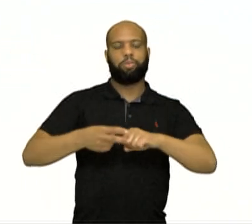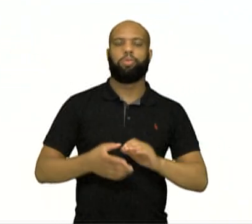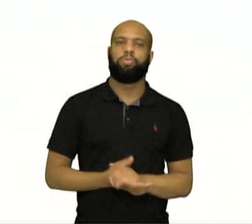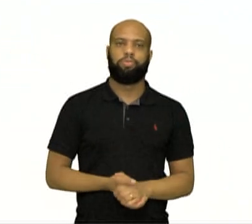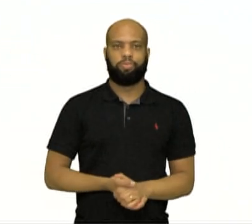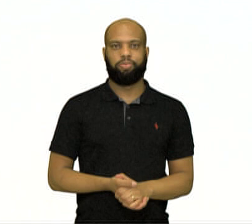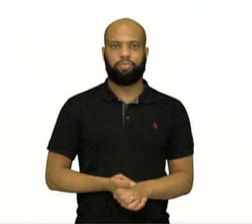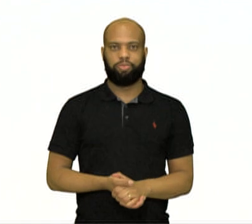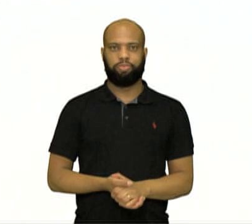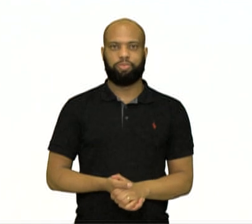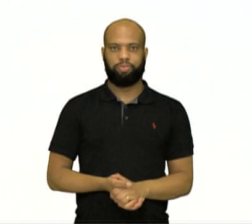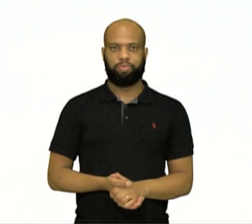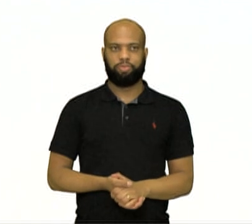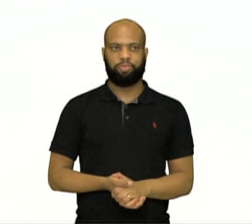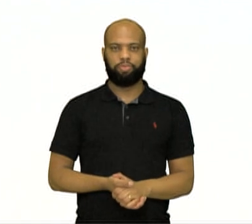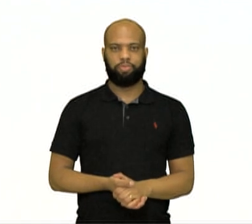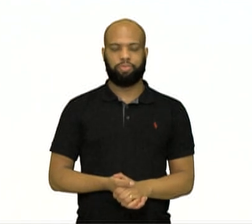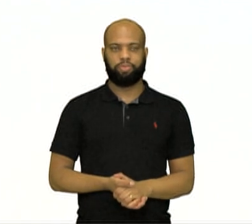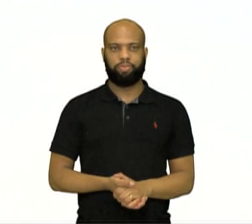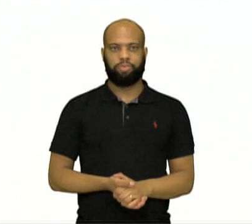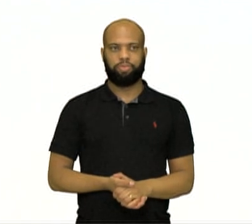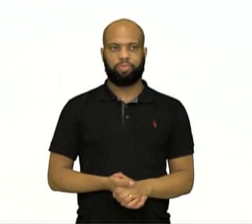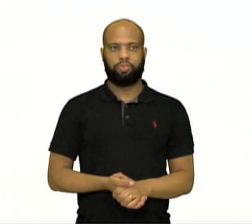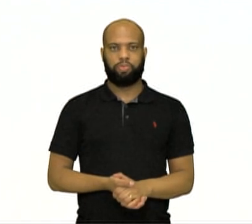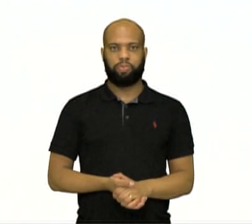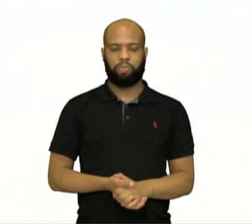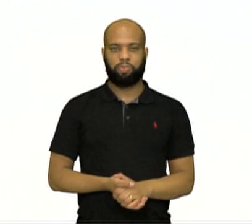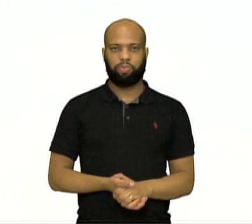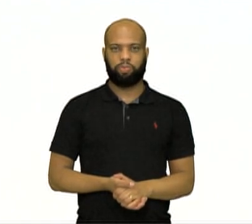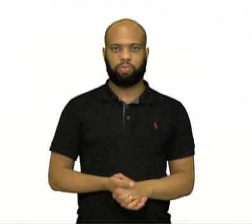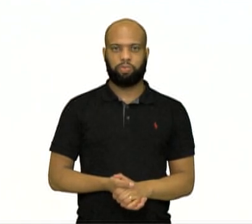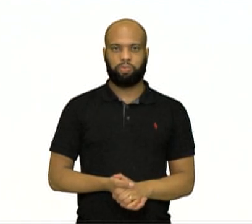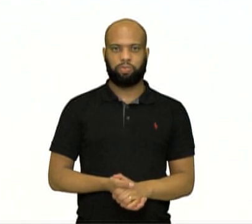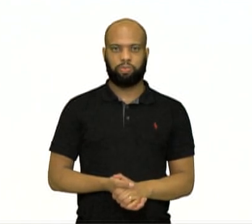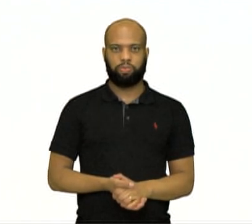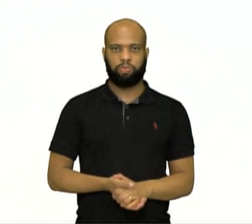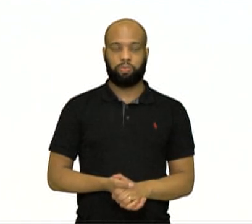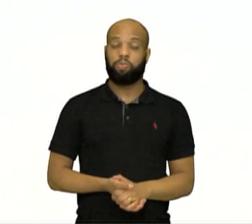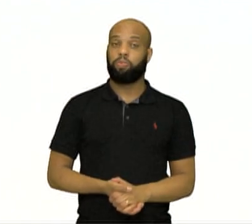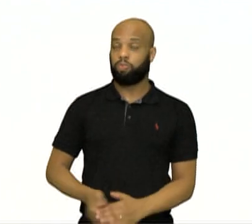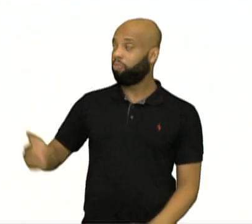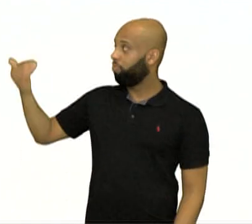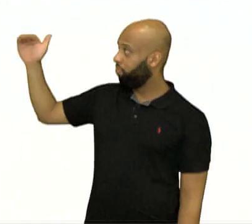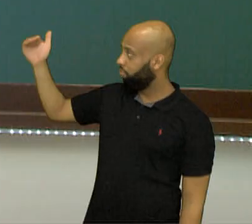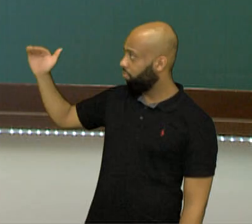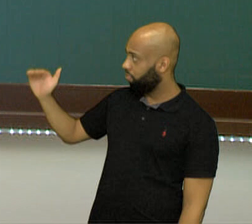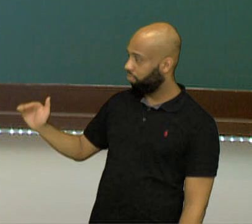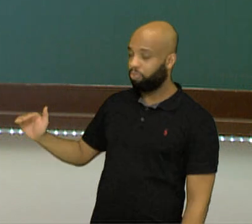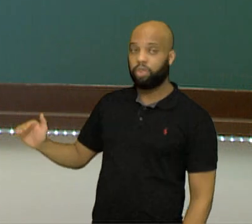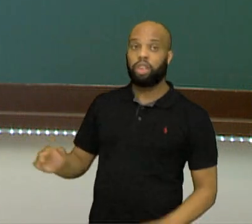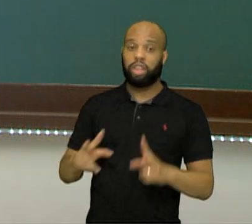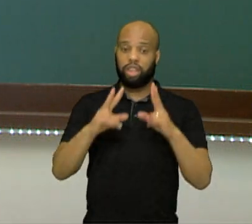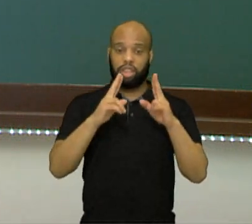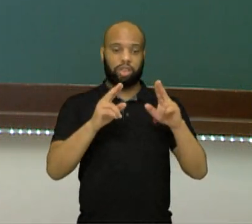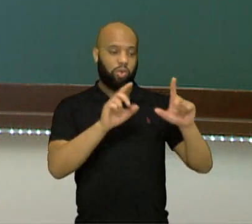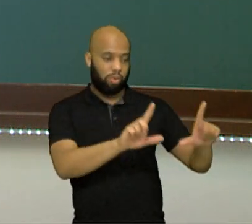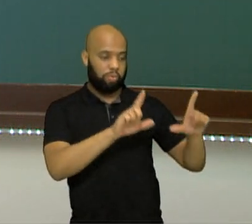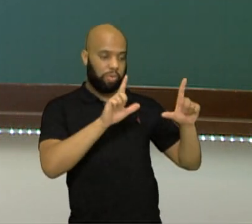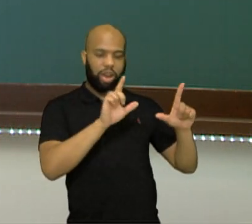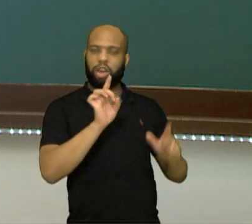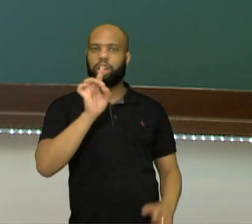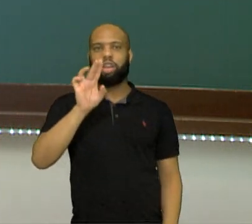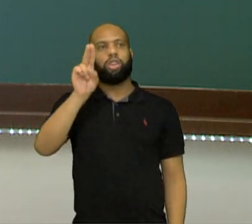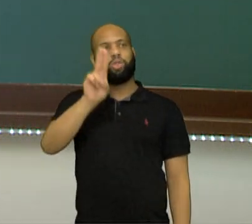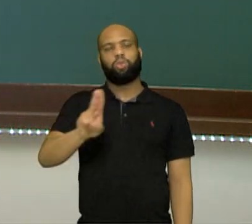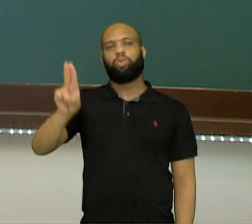dançou. Quero ver. Deixa estar. Será? Da mesma maneira que as placas,